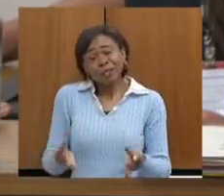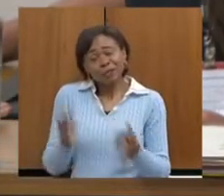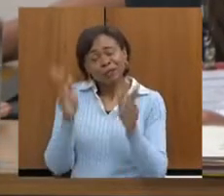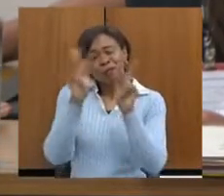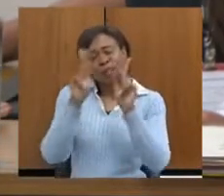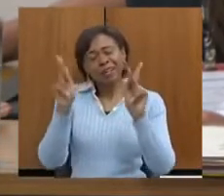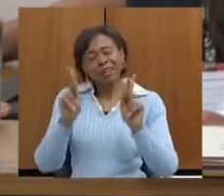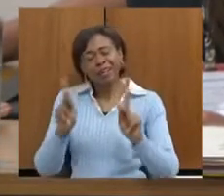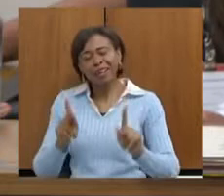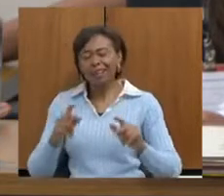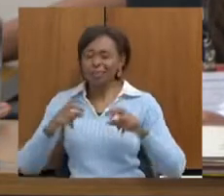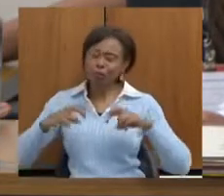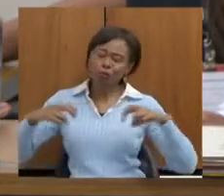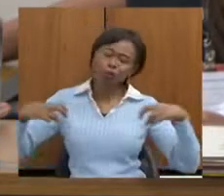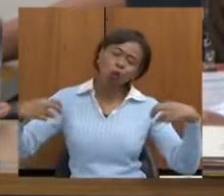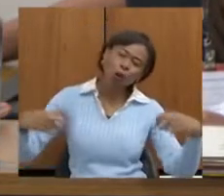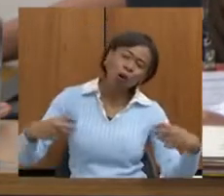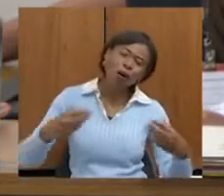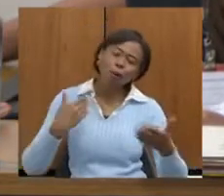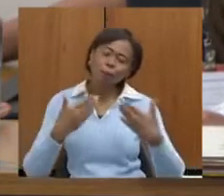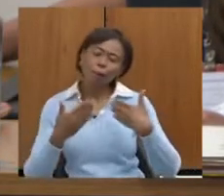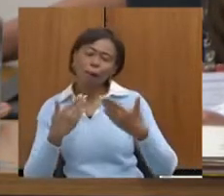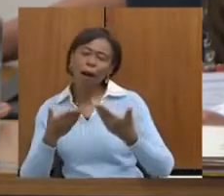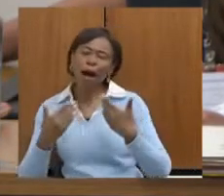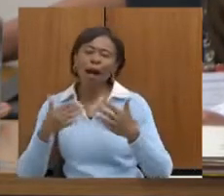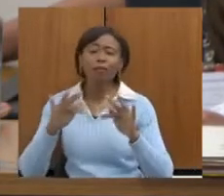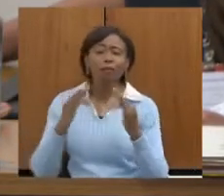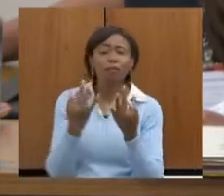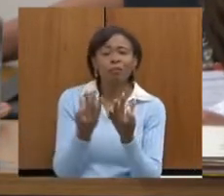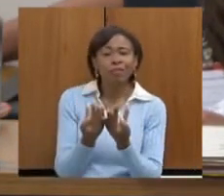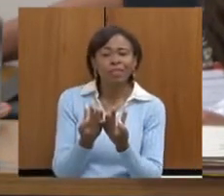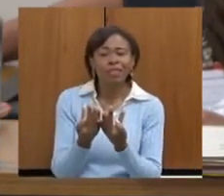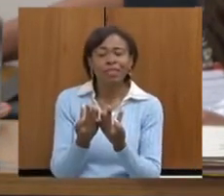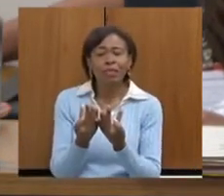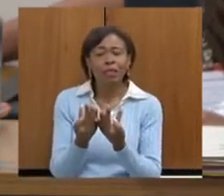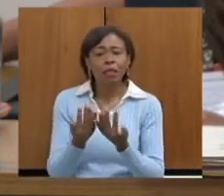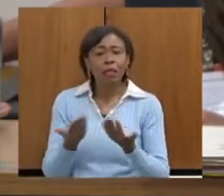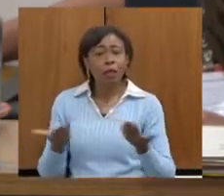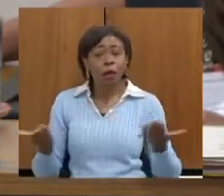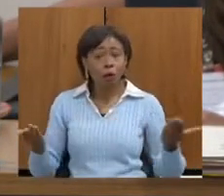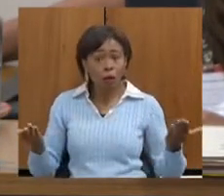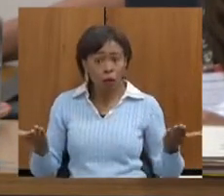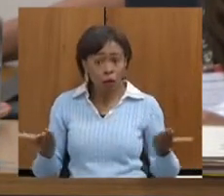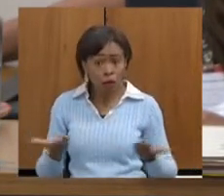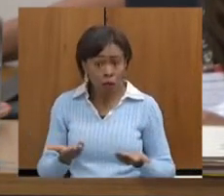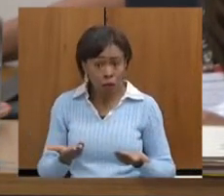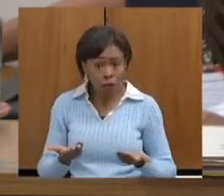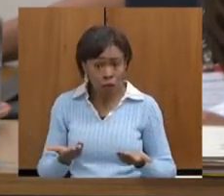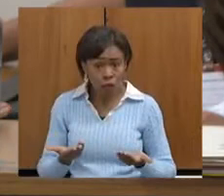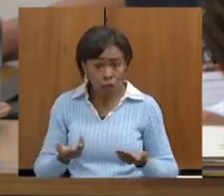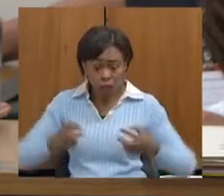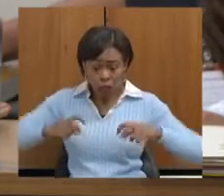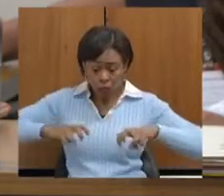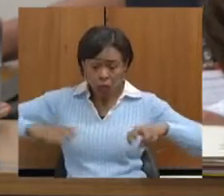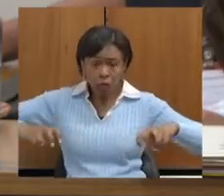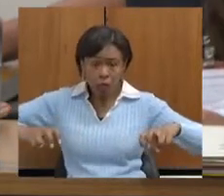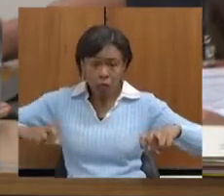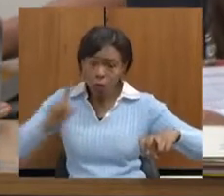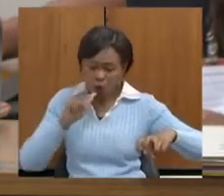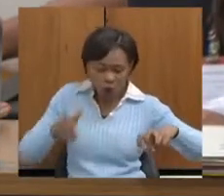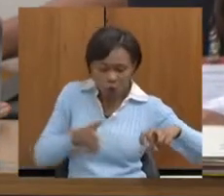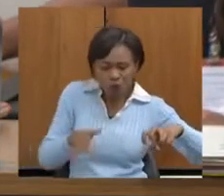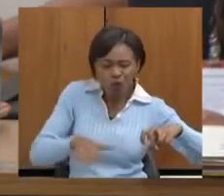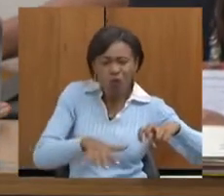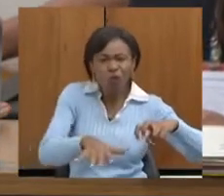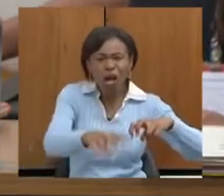aquela convivência Comunitária aquela convivência familiar quem é que hoje senta na beira do rio